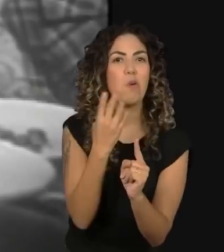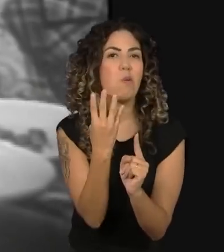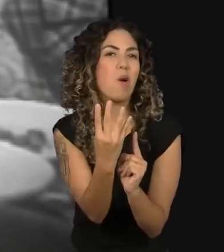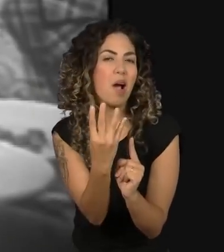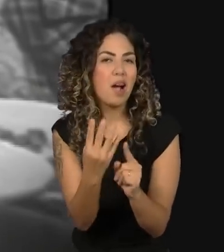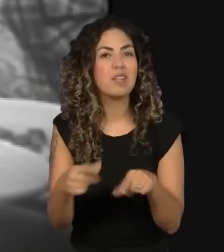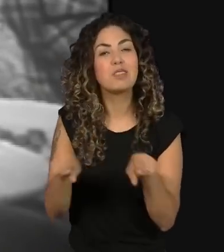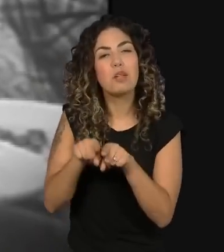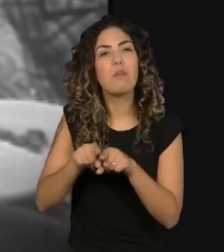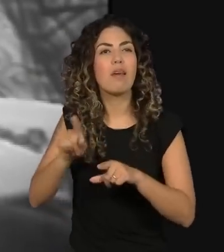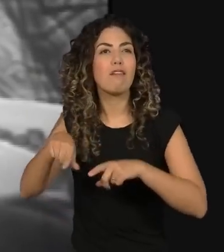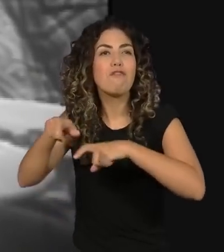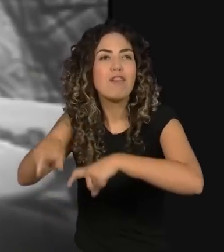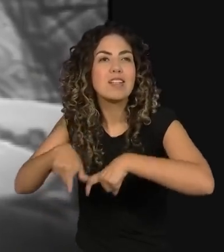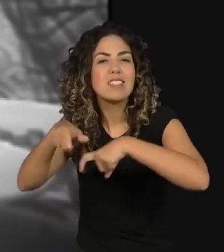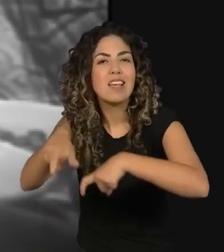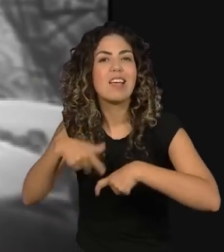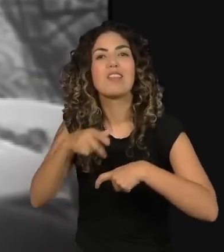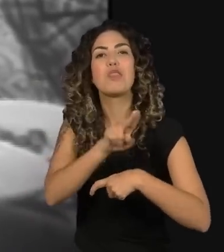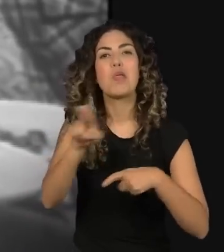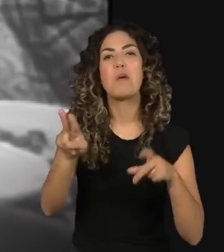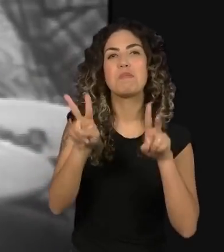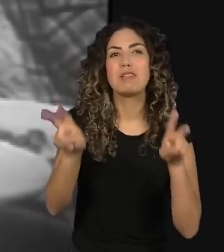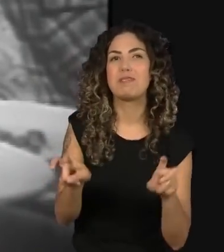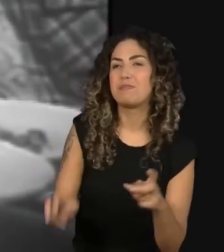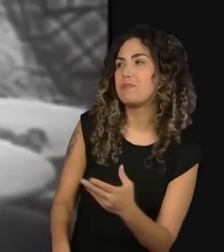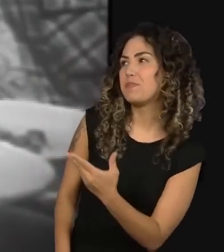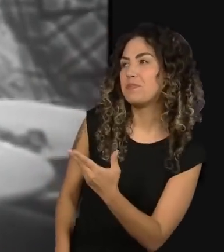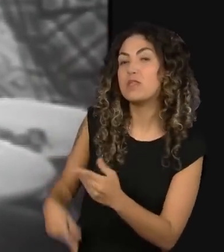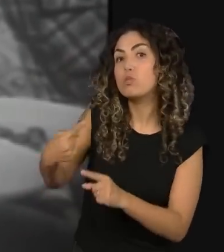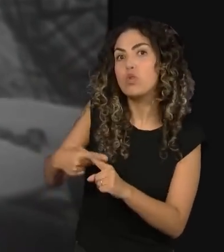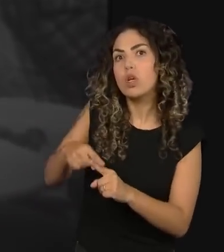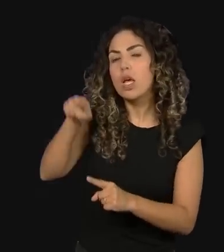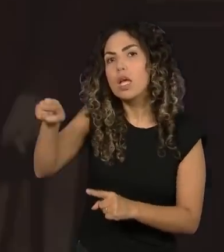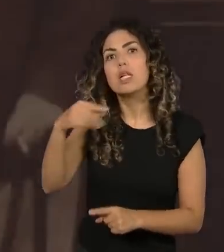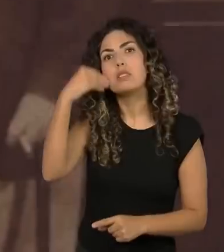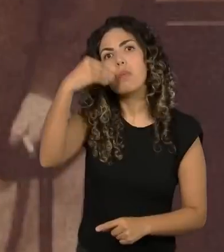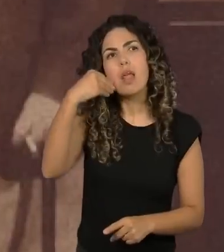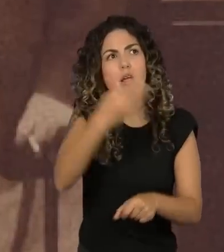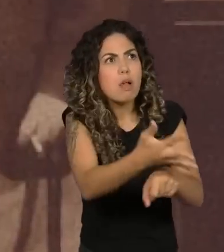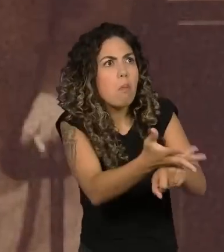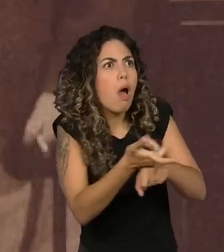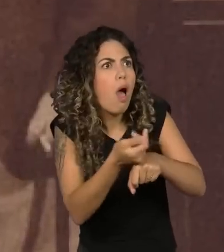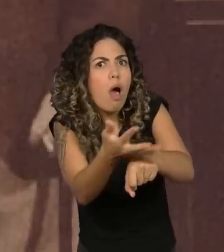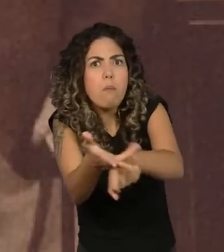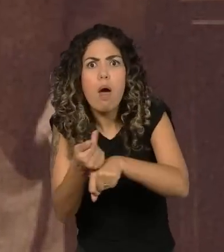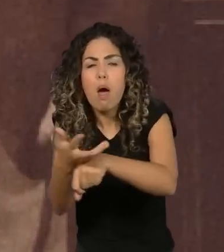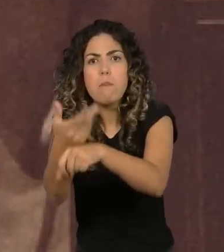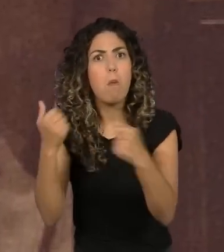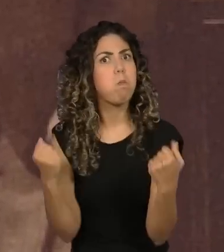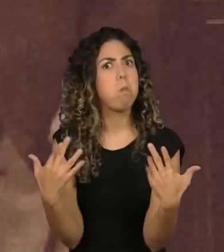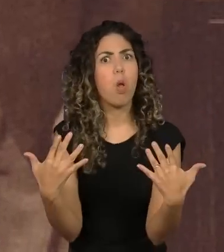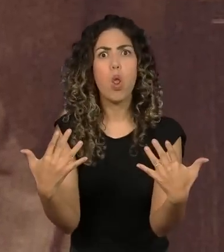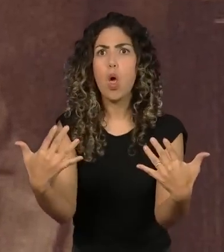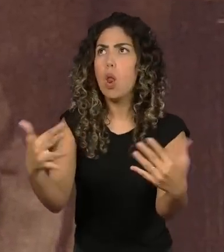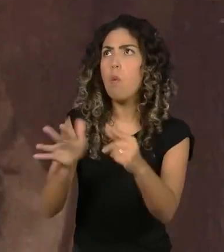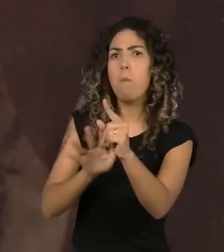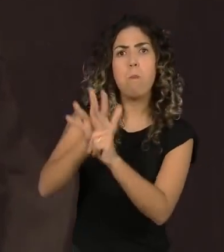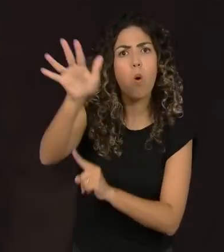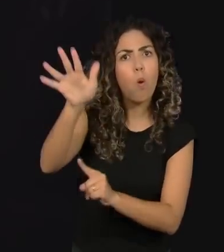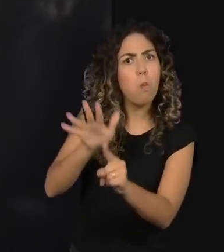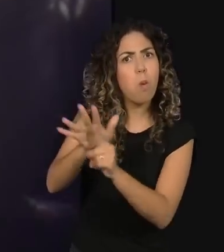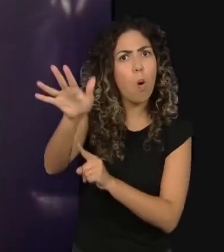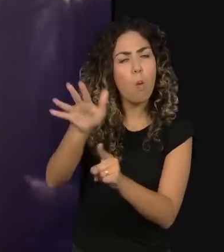Fazendas. Conhecido pela sua enorme habilidade de cativar o público, Procópio foi pioneiro na popularização